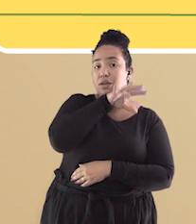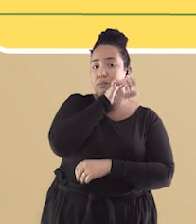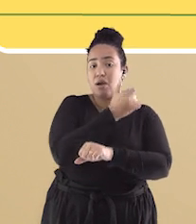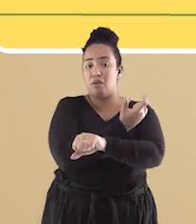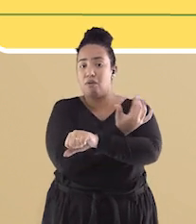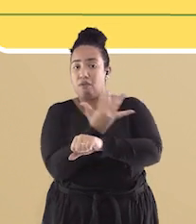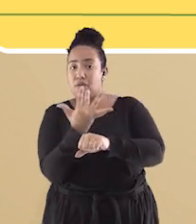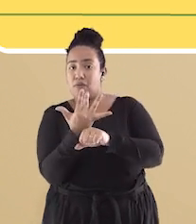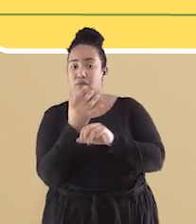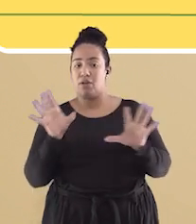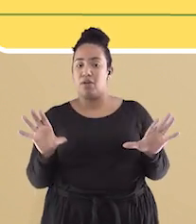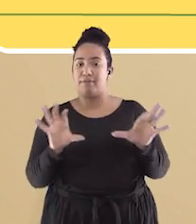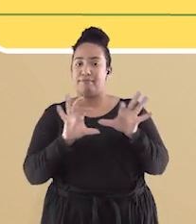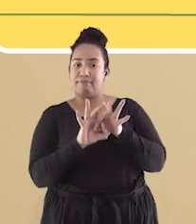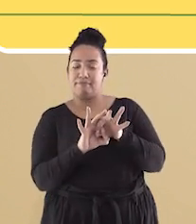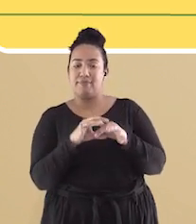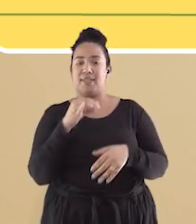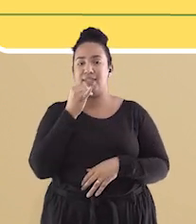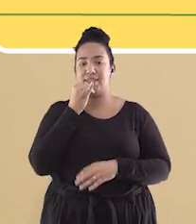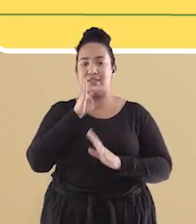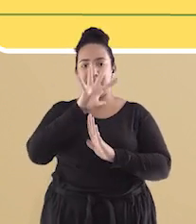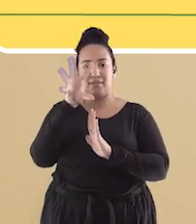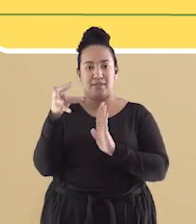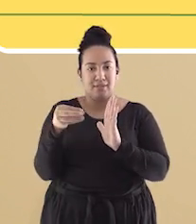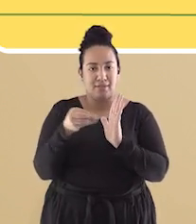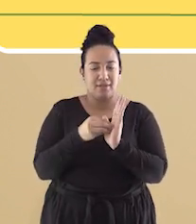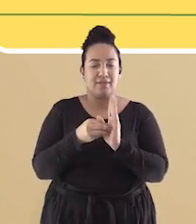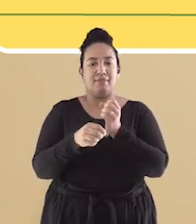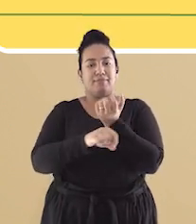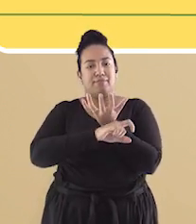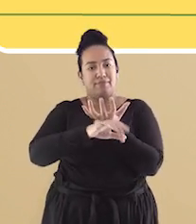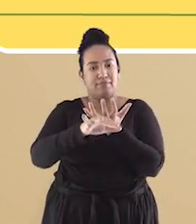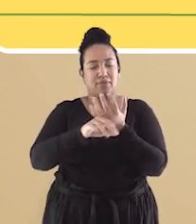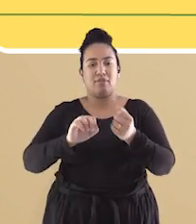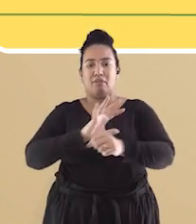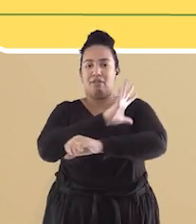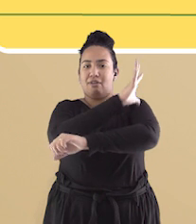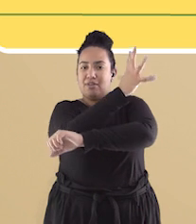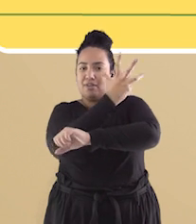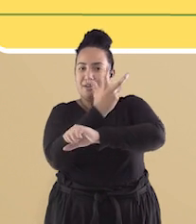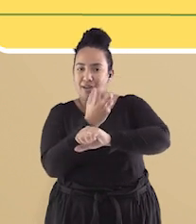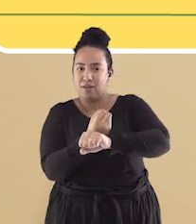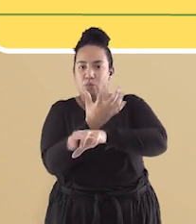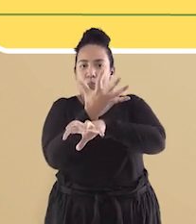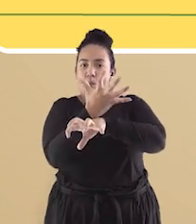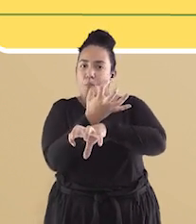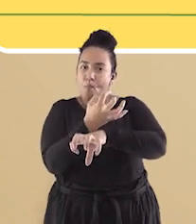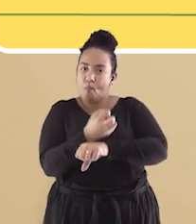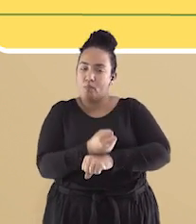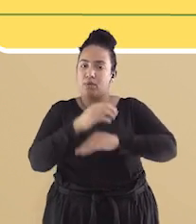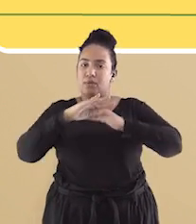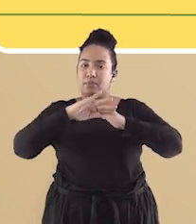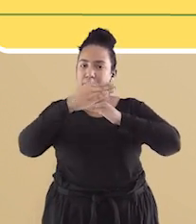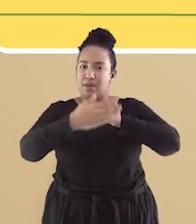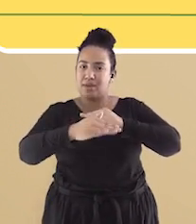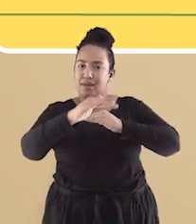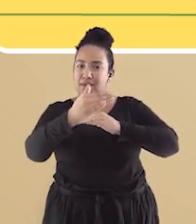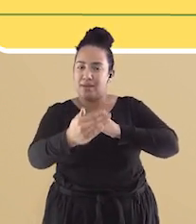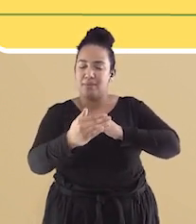exemplo, quando o mar começa a avançar e destruir calçadas, quiosques, etc. As restingas,